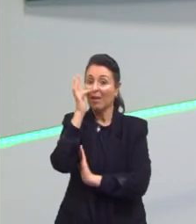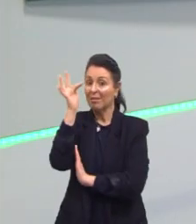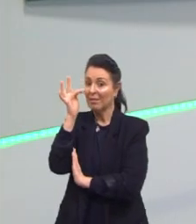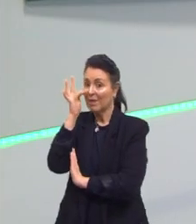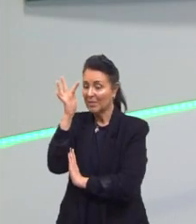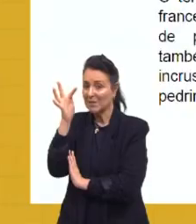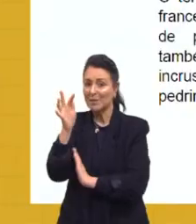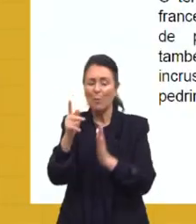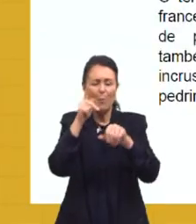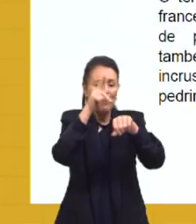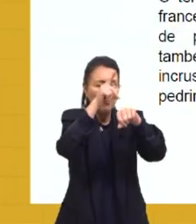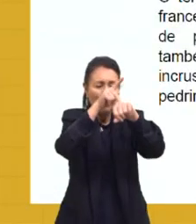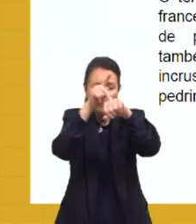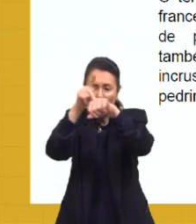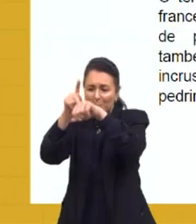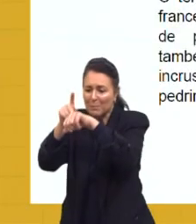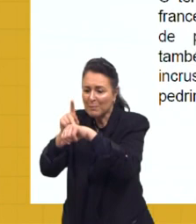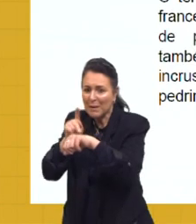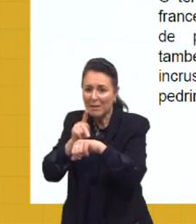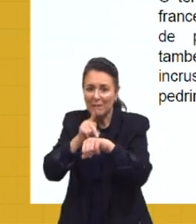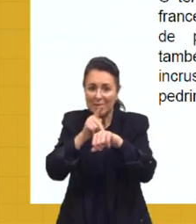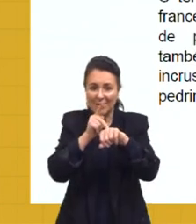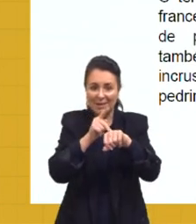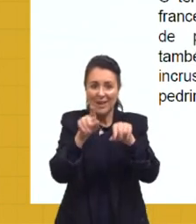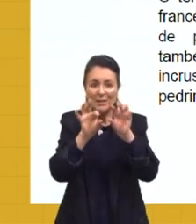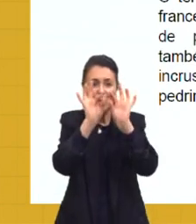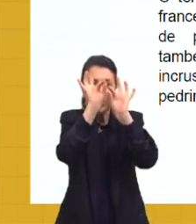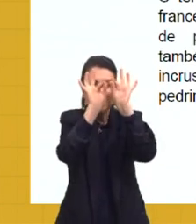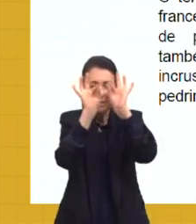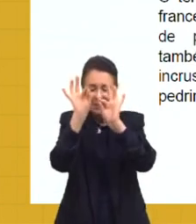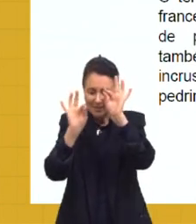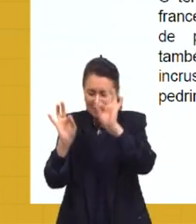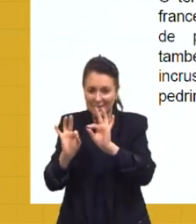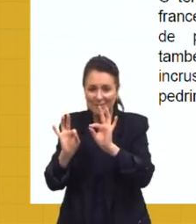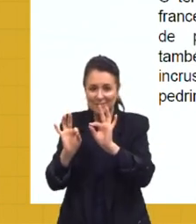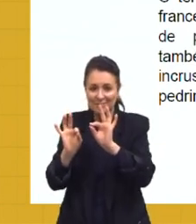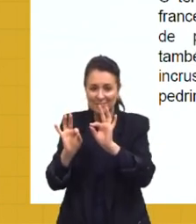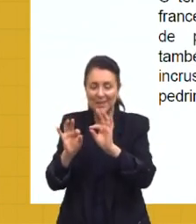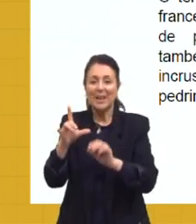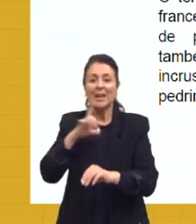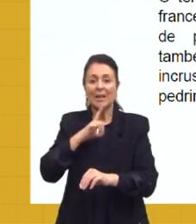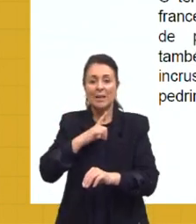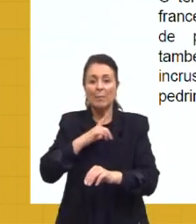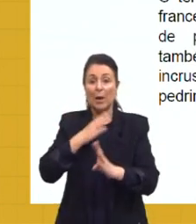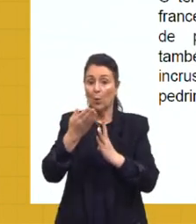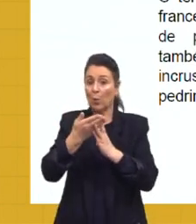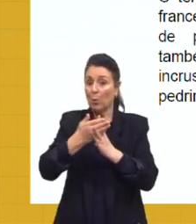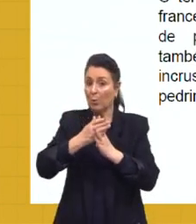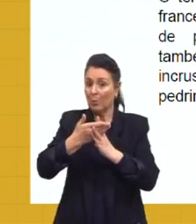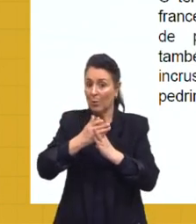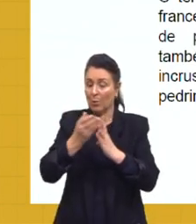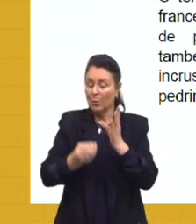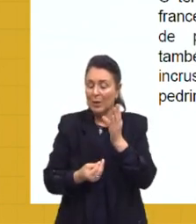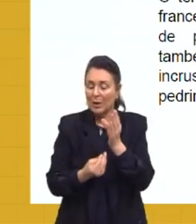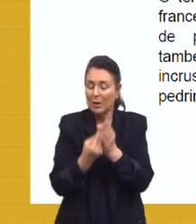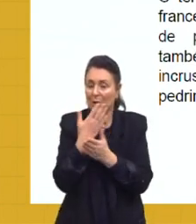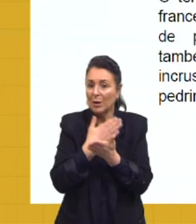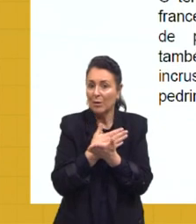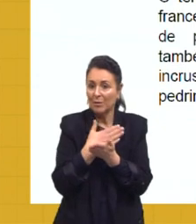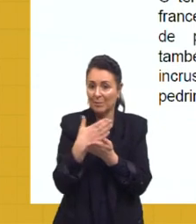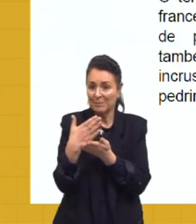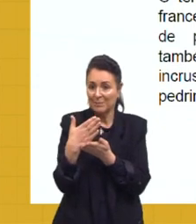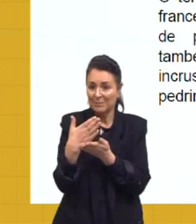pequenas pedras associadas também a uma forma decorativa de incrustação assim como o Barroco quando nasce